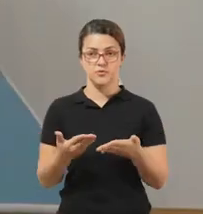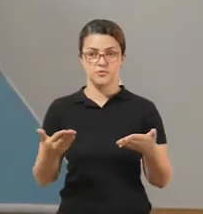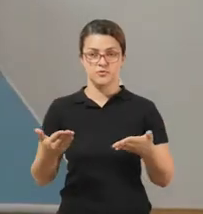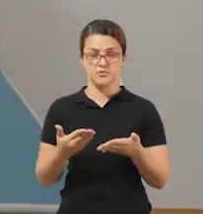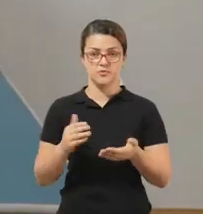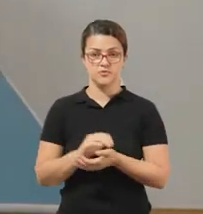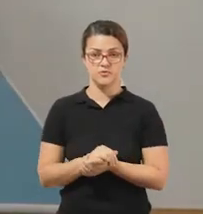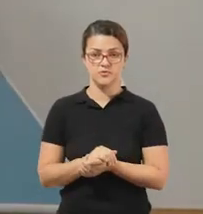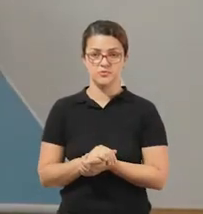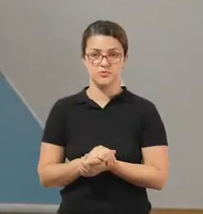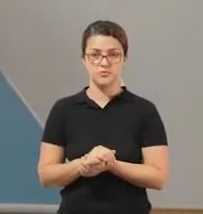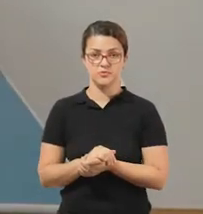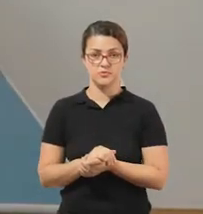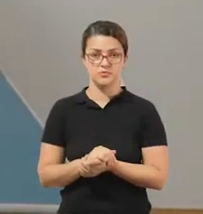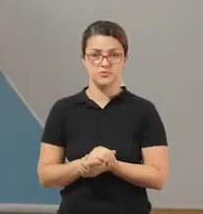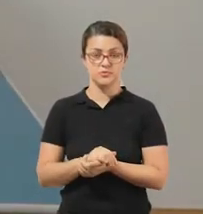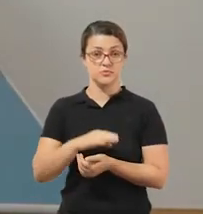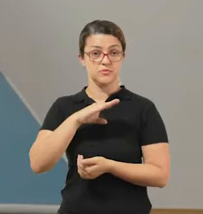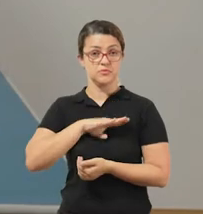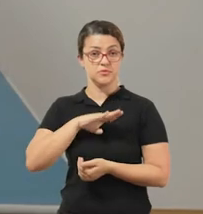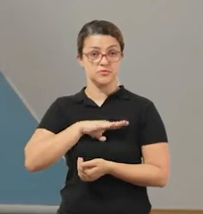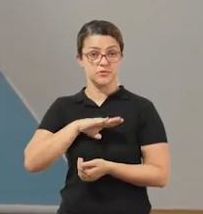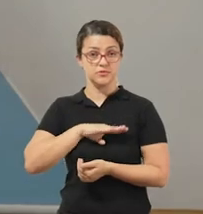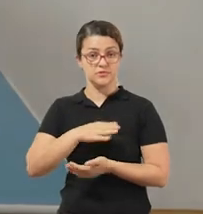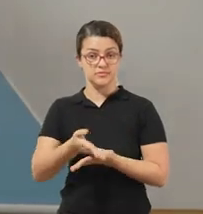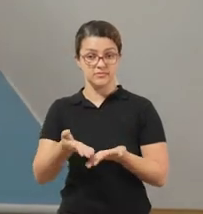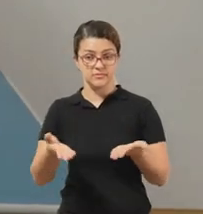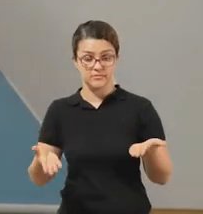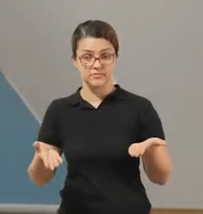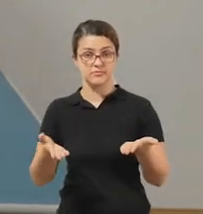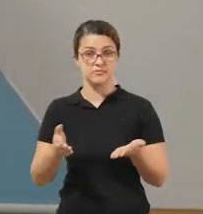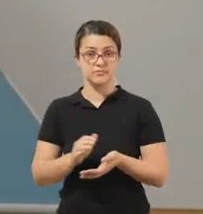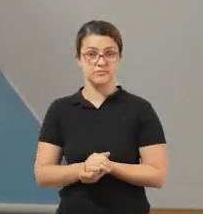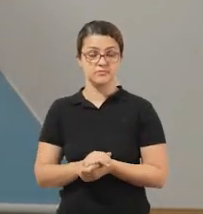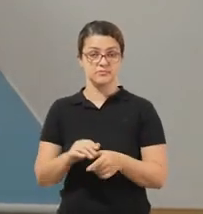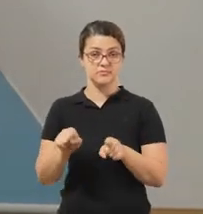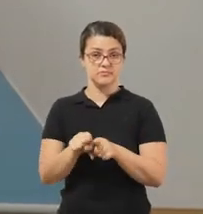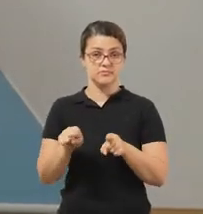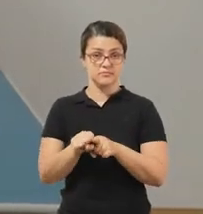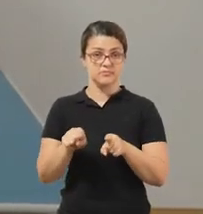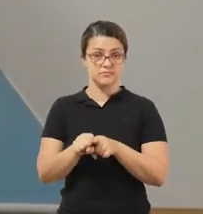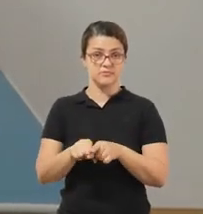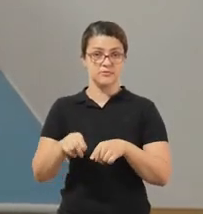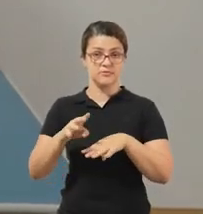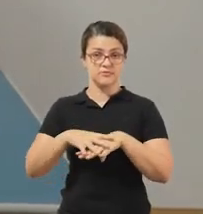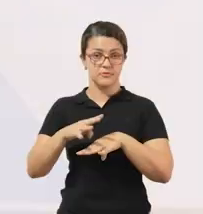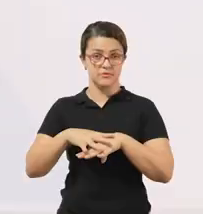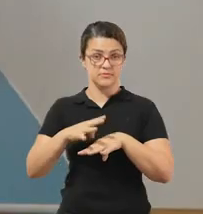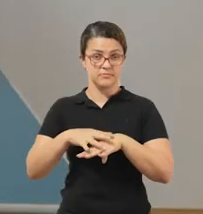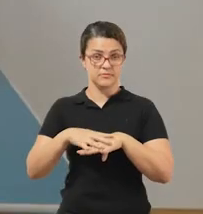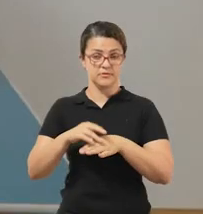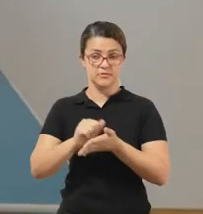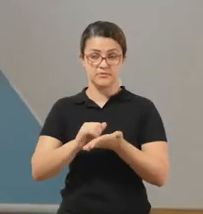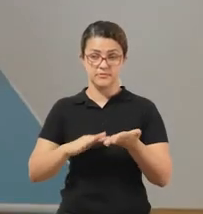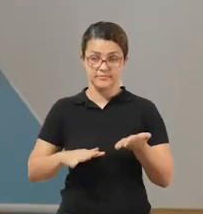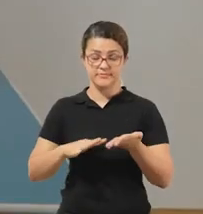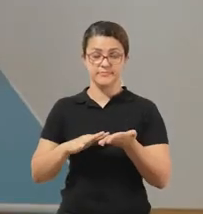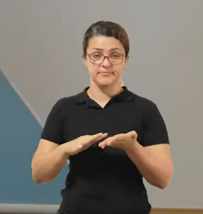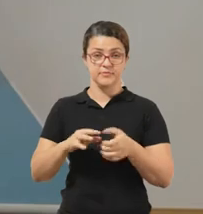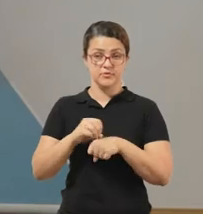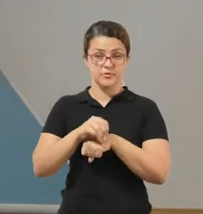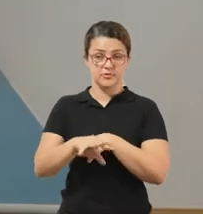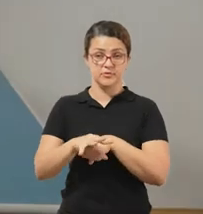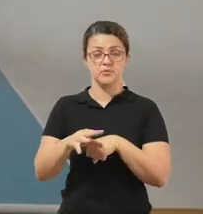hoje a parte de língua portuguesa é essa e eu trouxe duas observações de matemática para vocês. E como sugestão